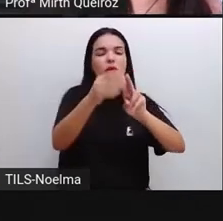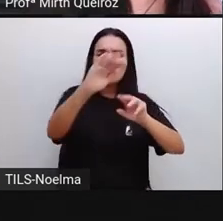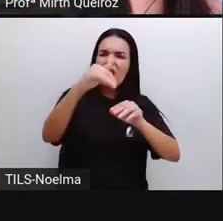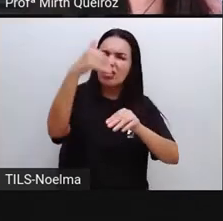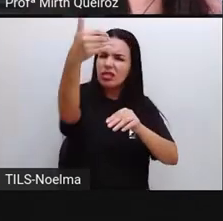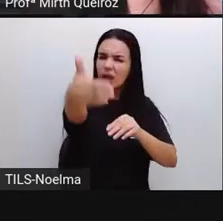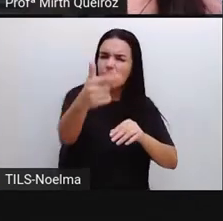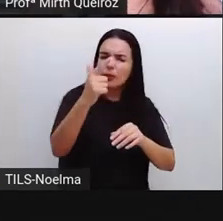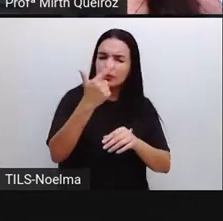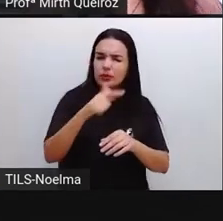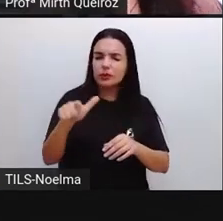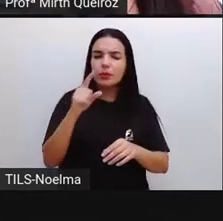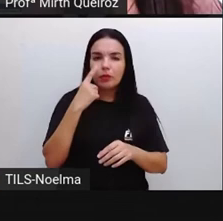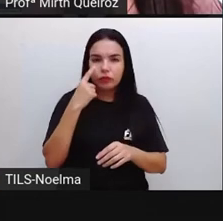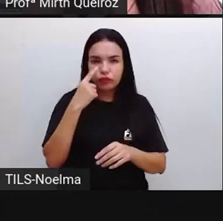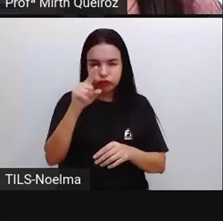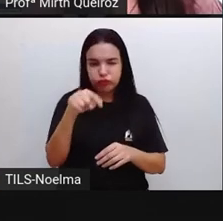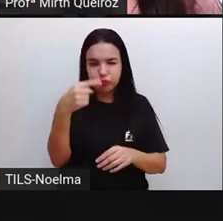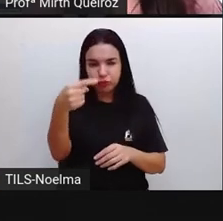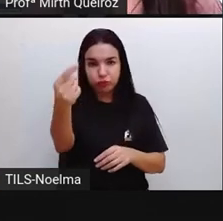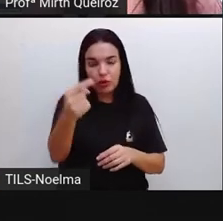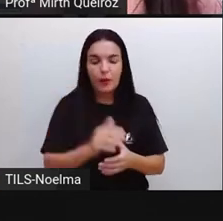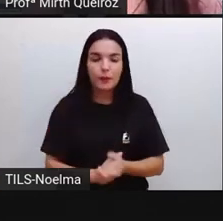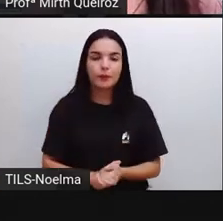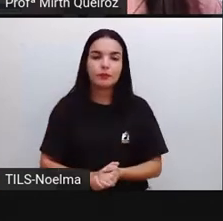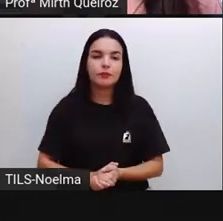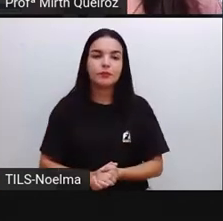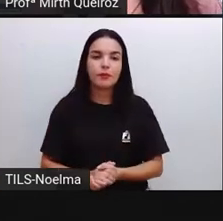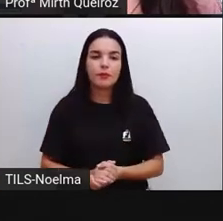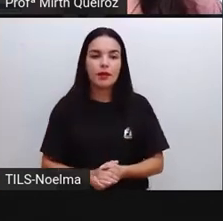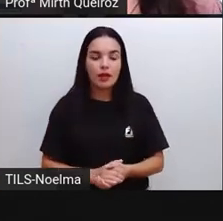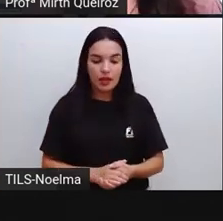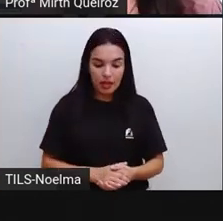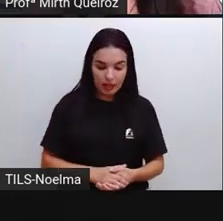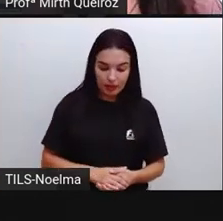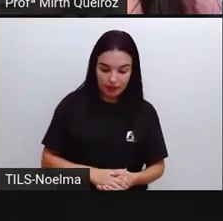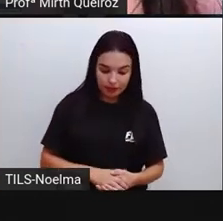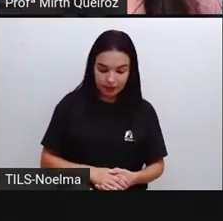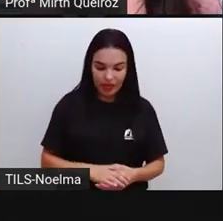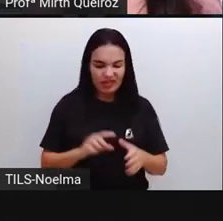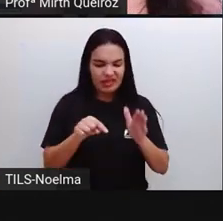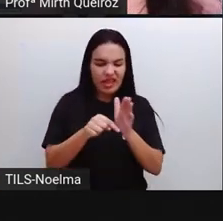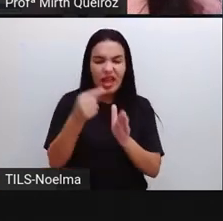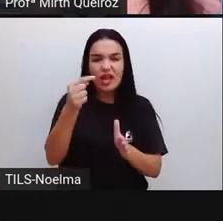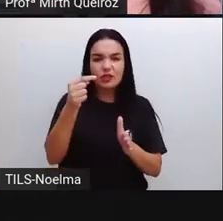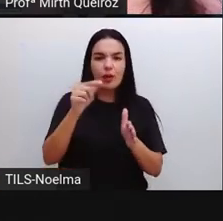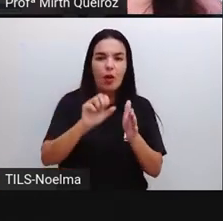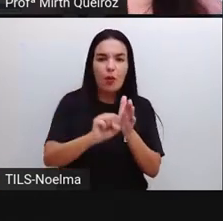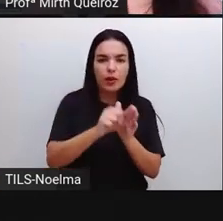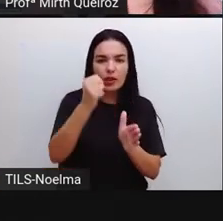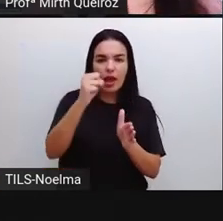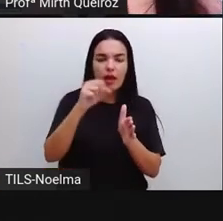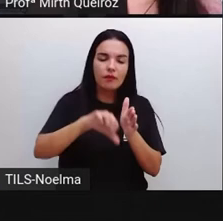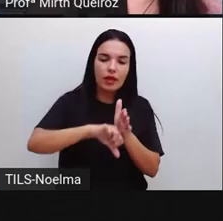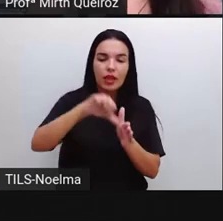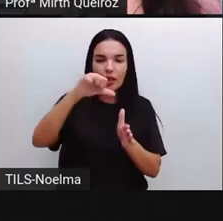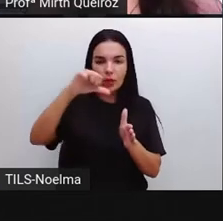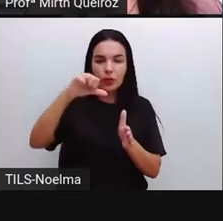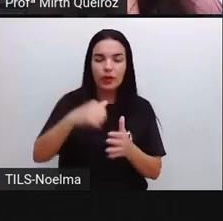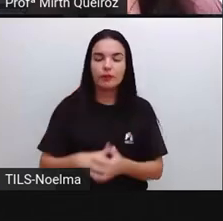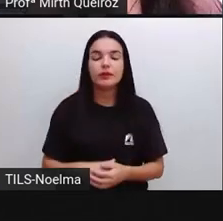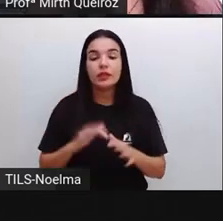mais para frente né que vai envolver quais ordens aí já seria a sétima EA oitava EA nona